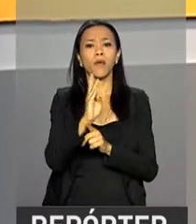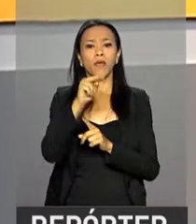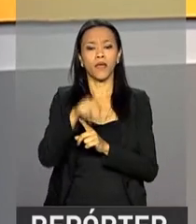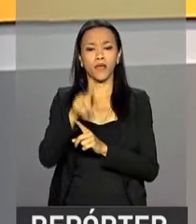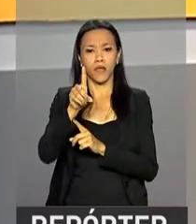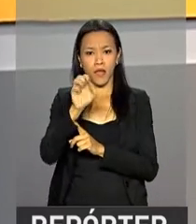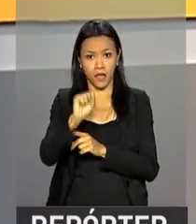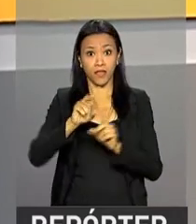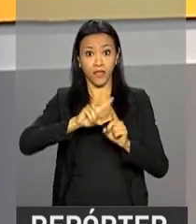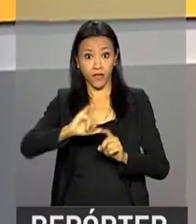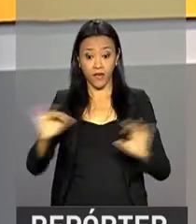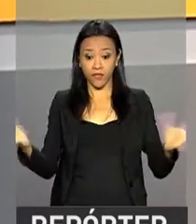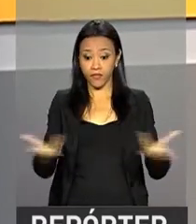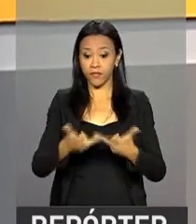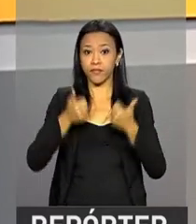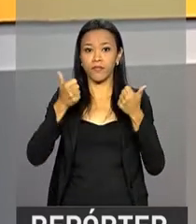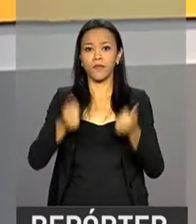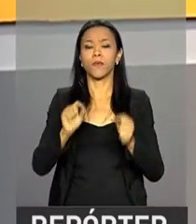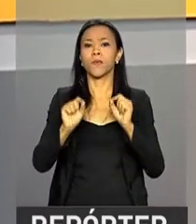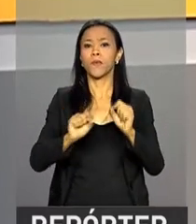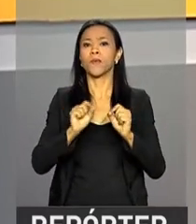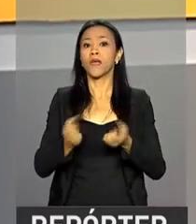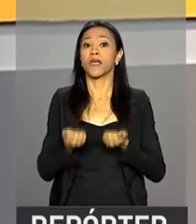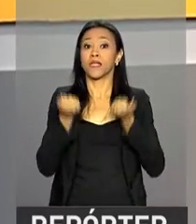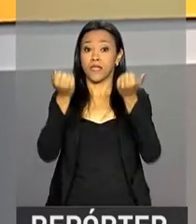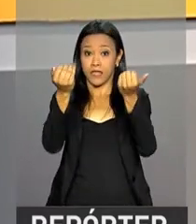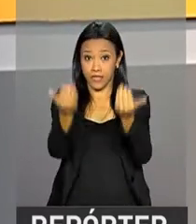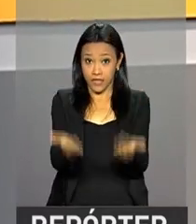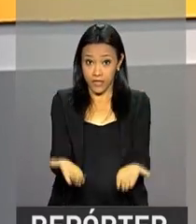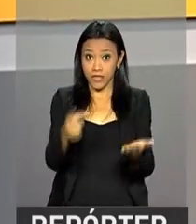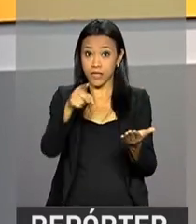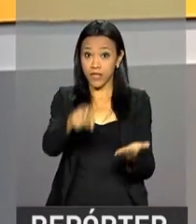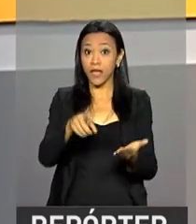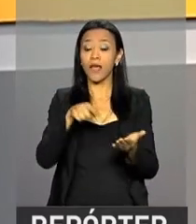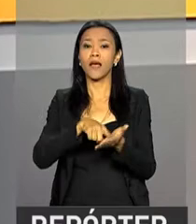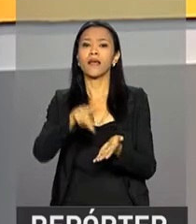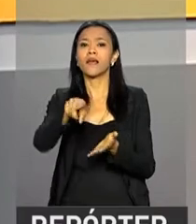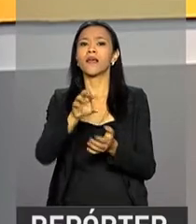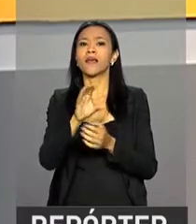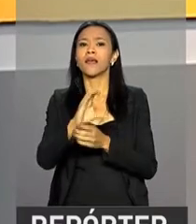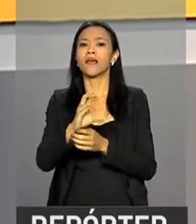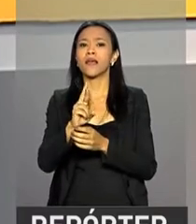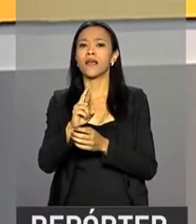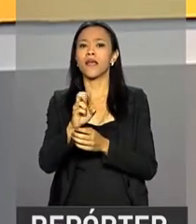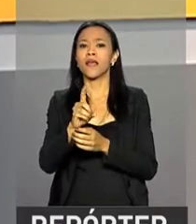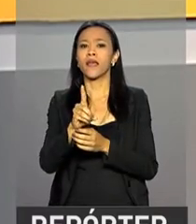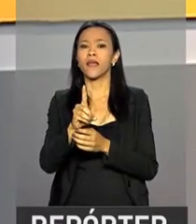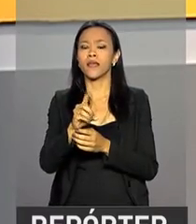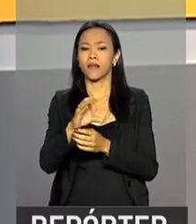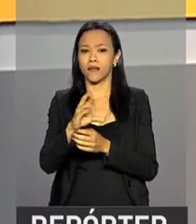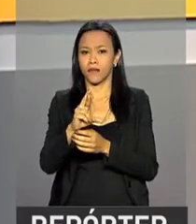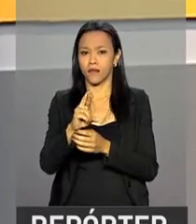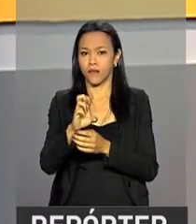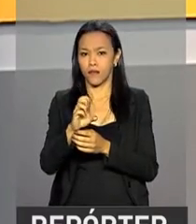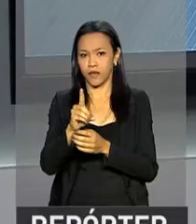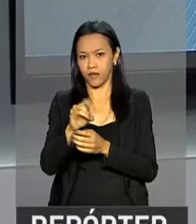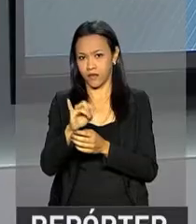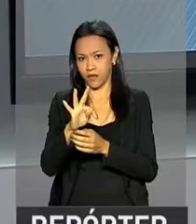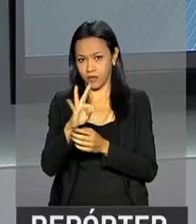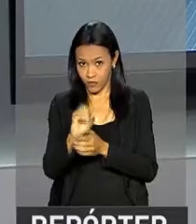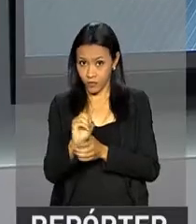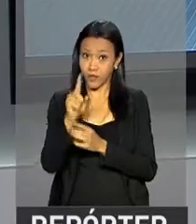pela internet a concessão de crédito para micro pequenas e médias empresas vamos ao palácio do planalto